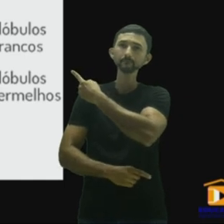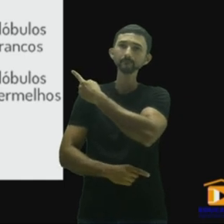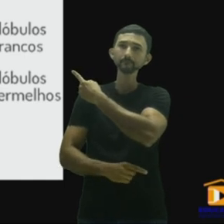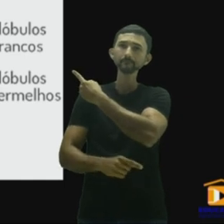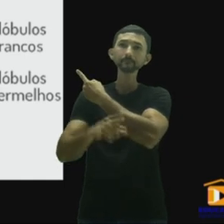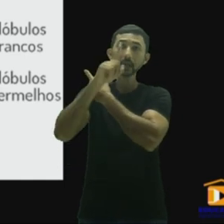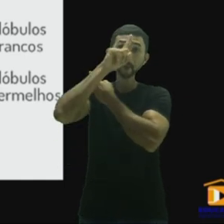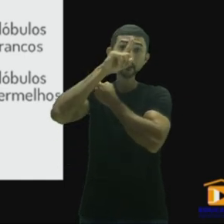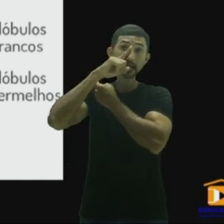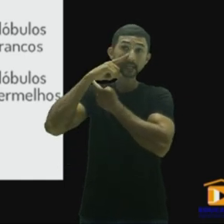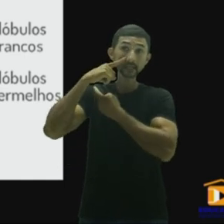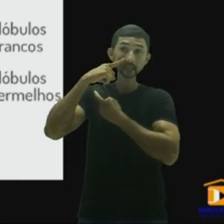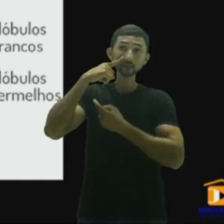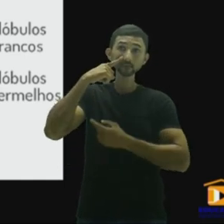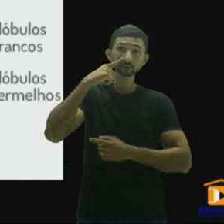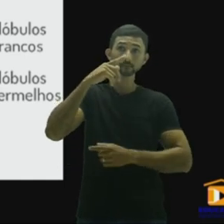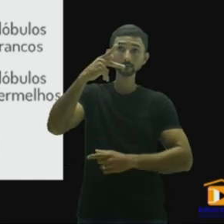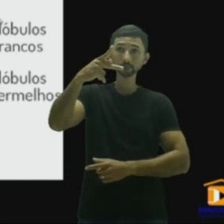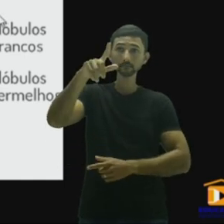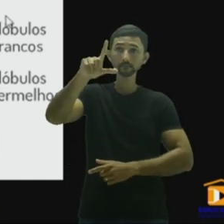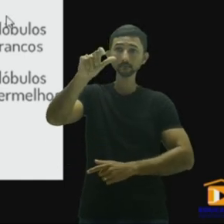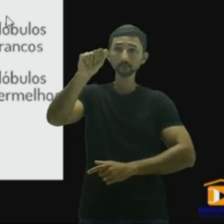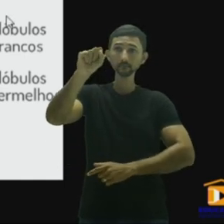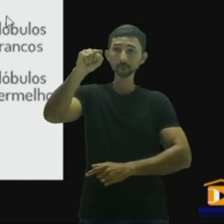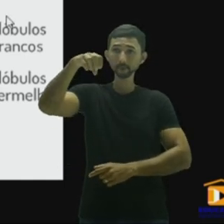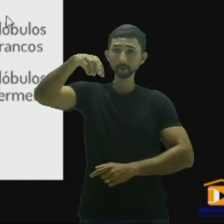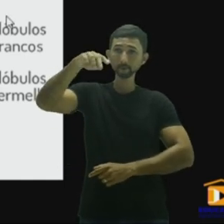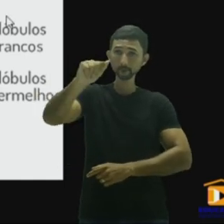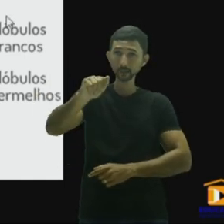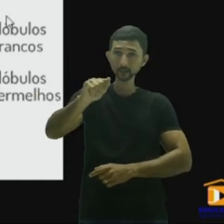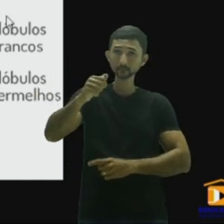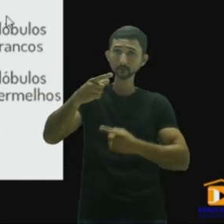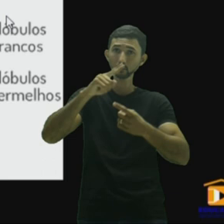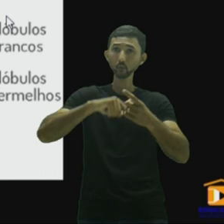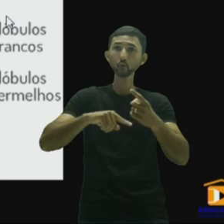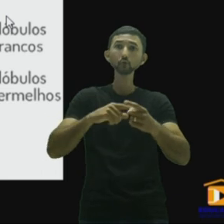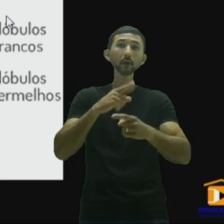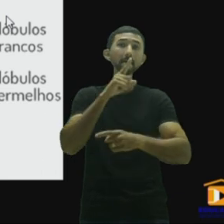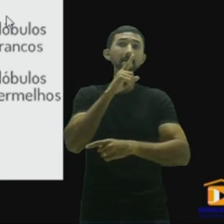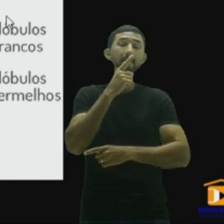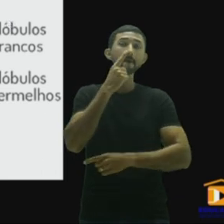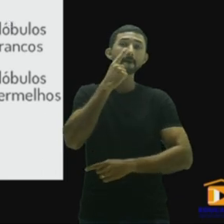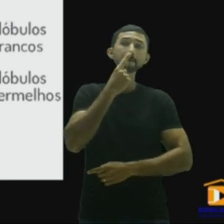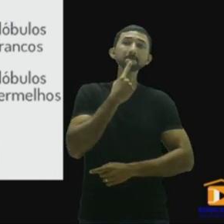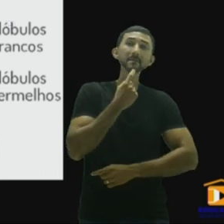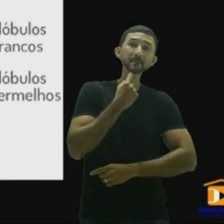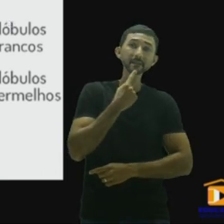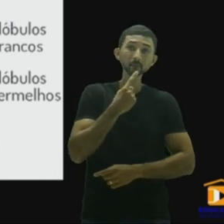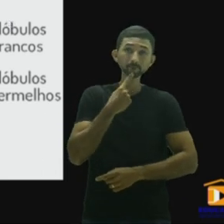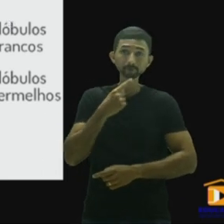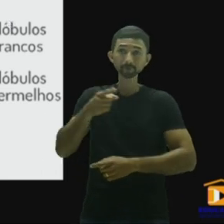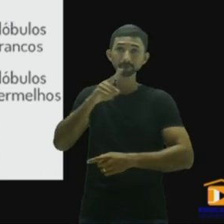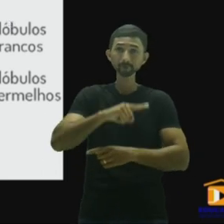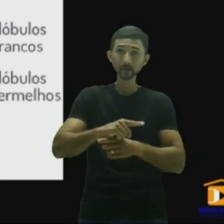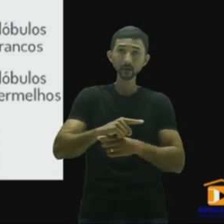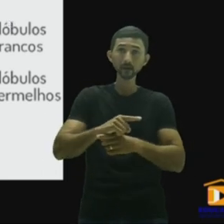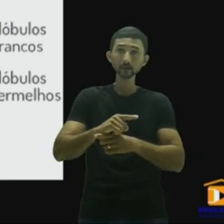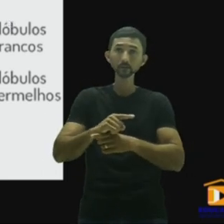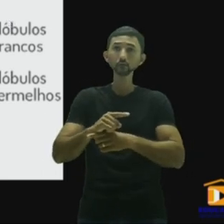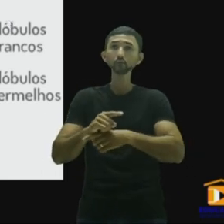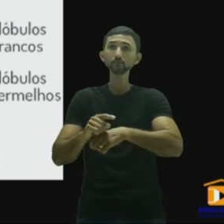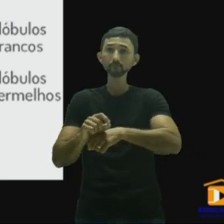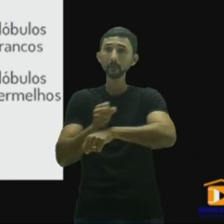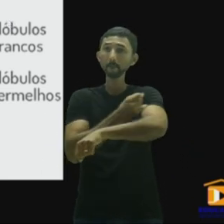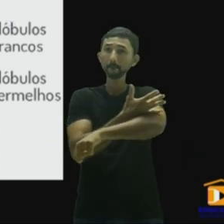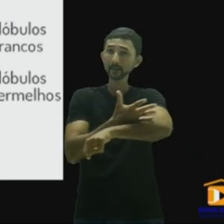olha, amarelada, e os elementos figurados, que envolvem os glóbulos brancos, que são as células de defesa, os glóbulos vermelhos,